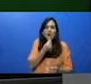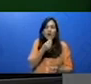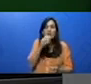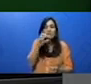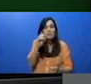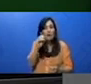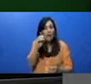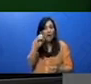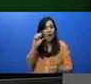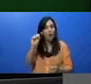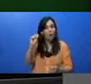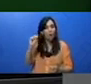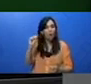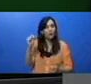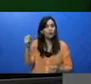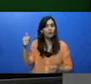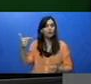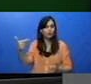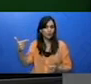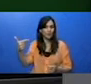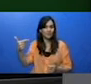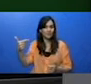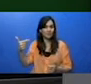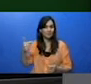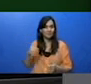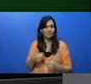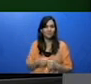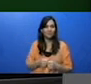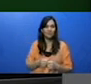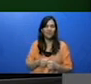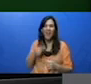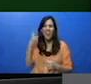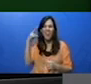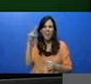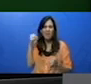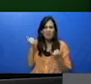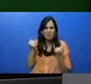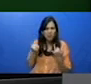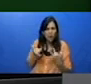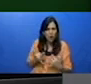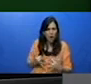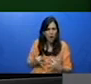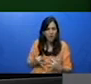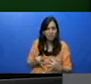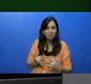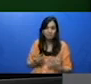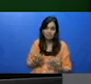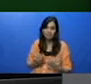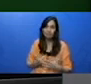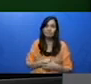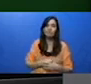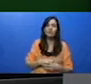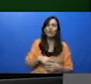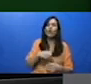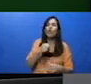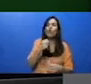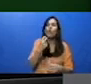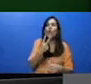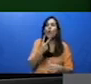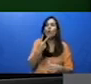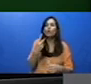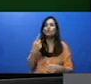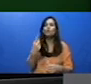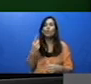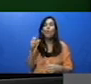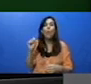o 8 e o 2. Lembra que eu expliquei para vocês no comecinho da aula? Maria, o 2, o 1